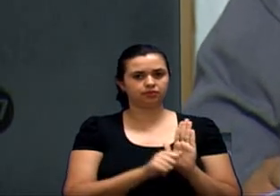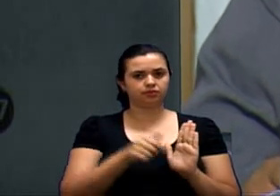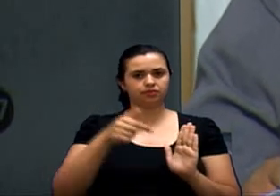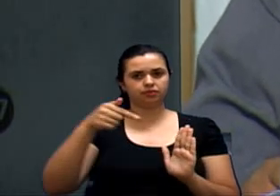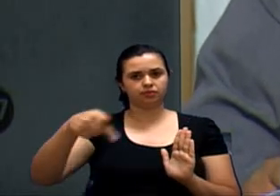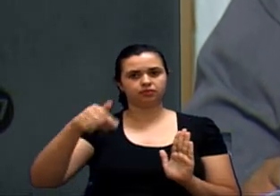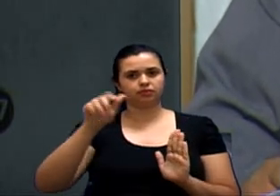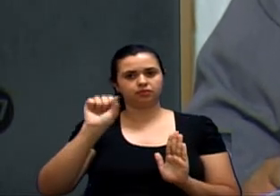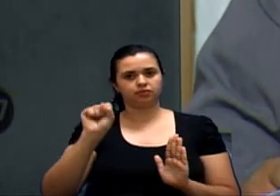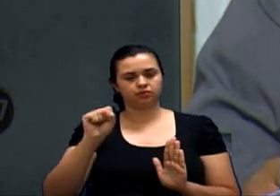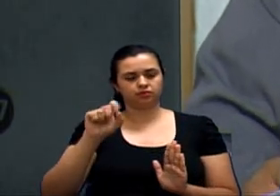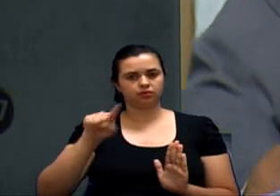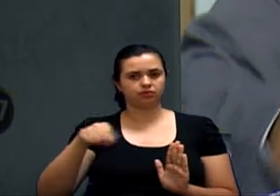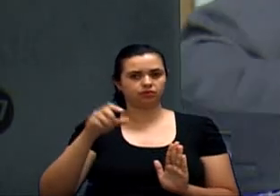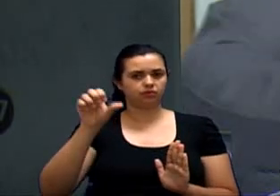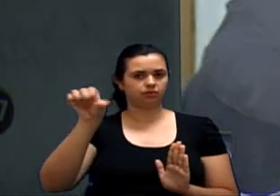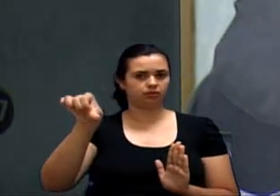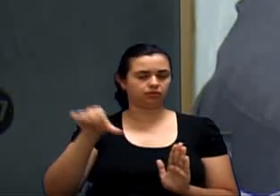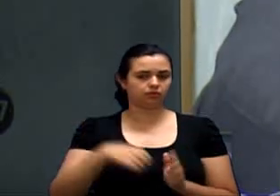Lei Municipal